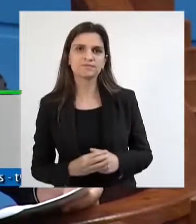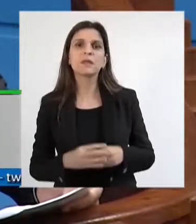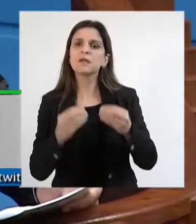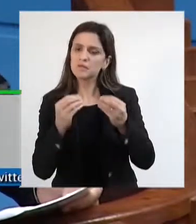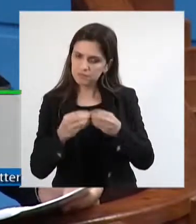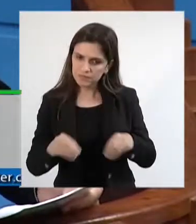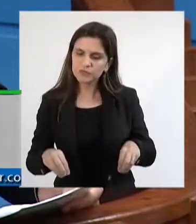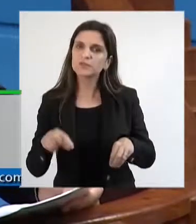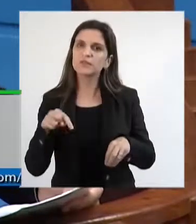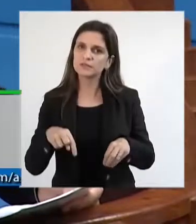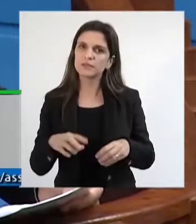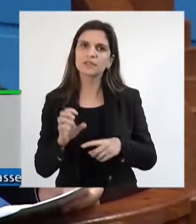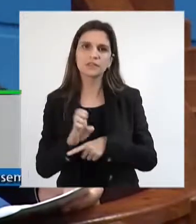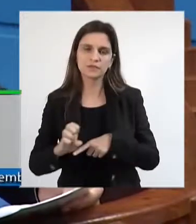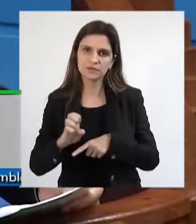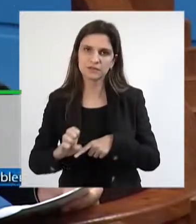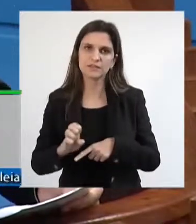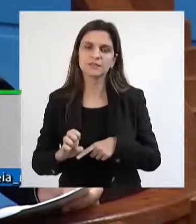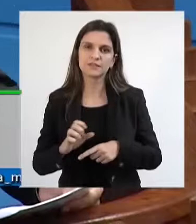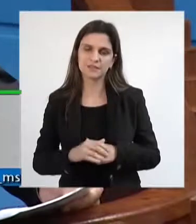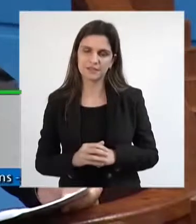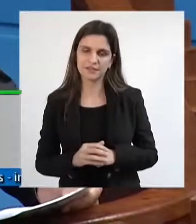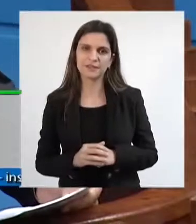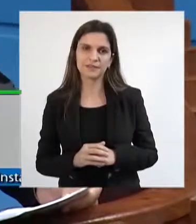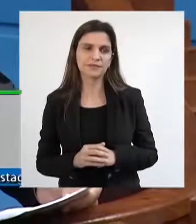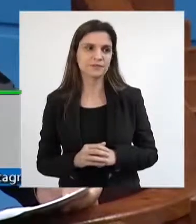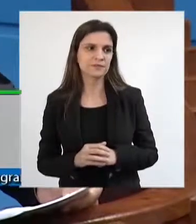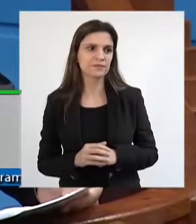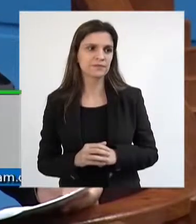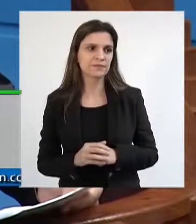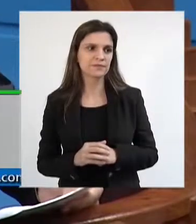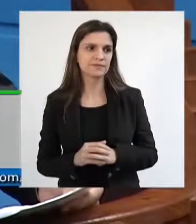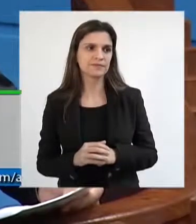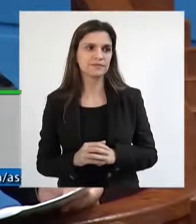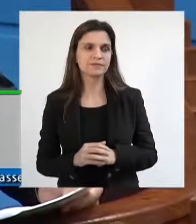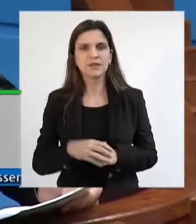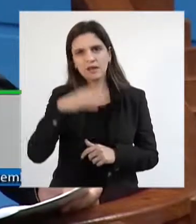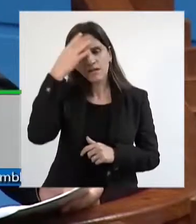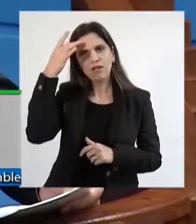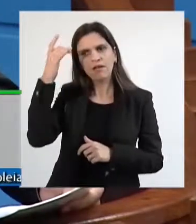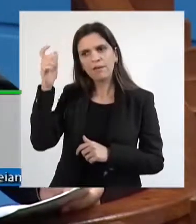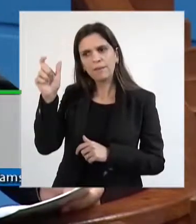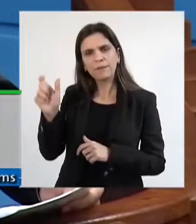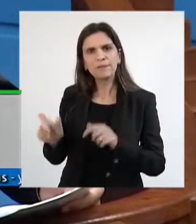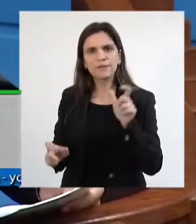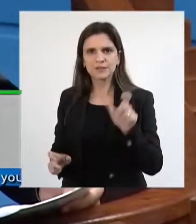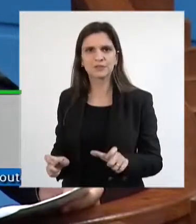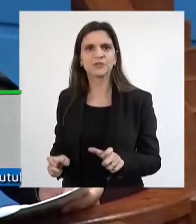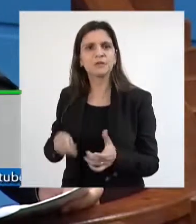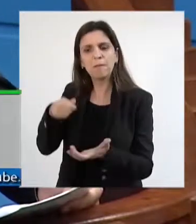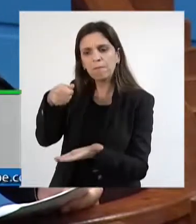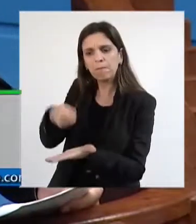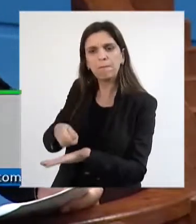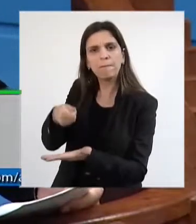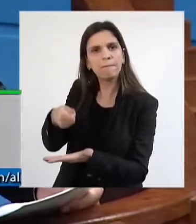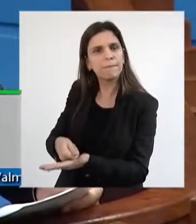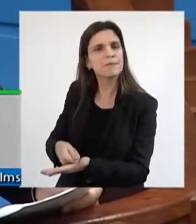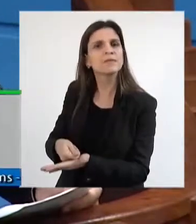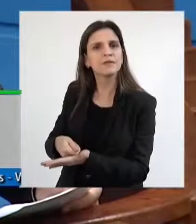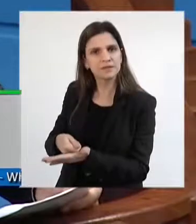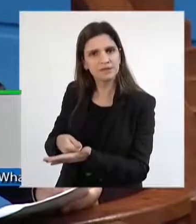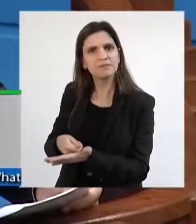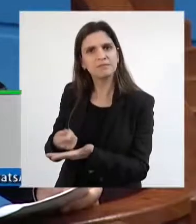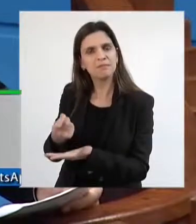naquele reajuste que assustou todos. Muita gente, até este momento, está pagando parcelamento das